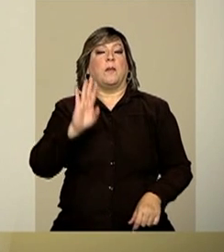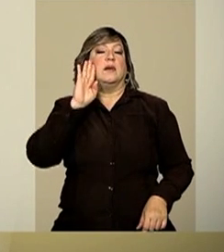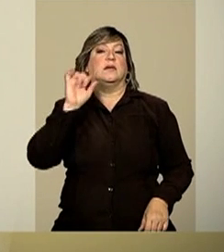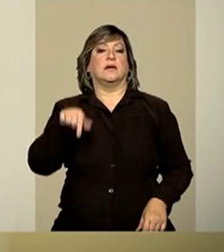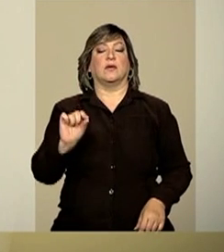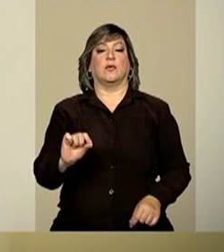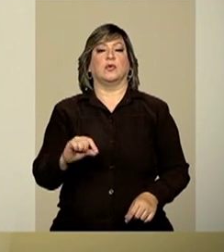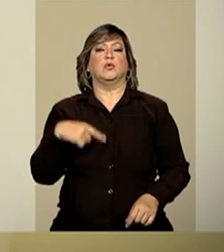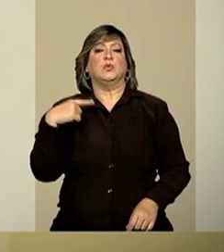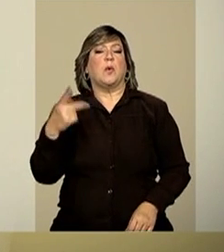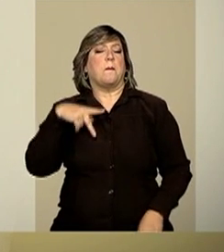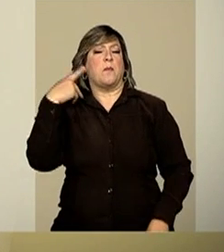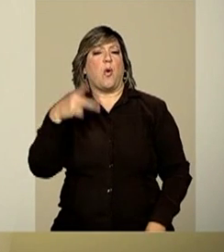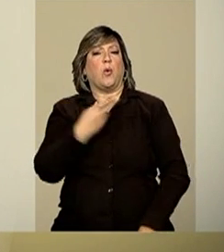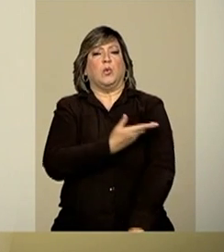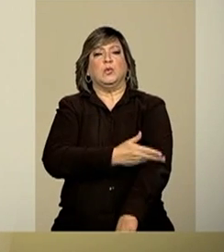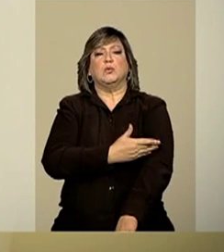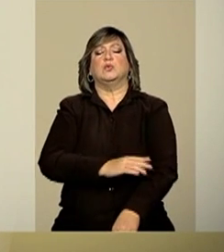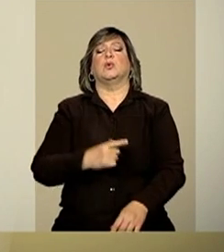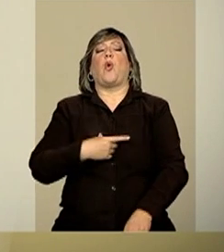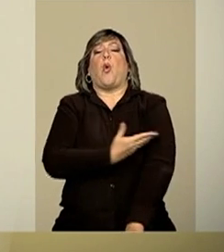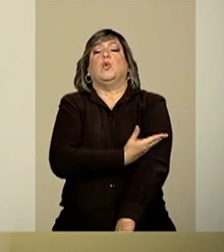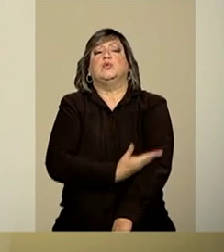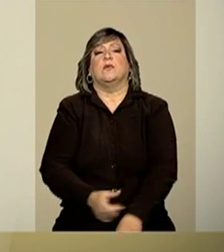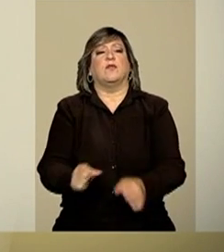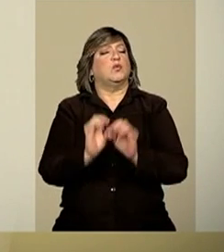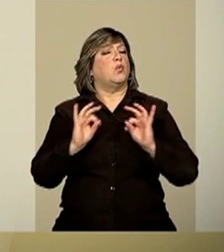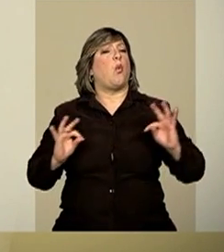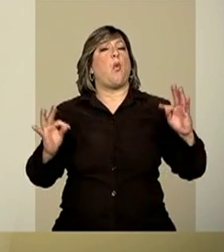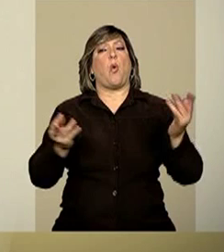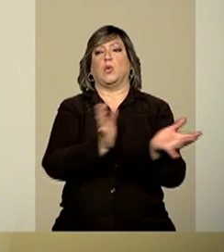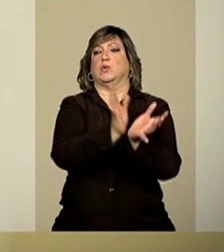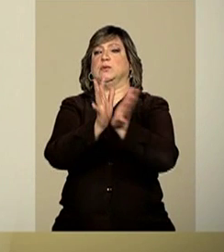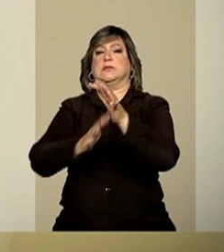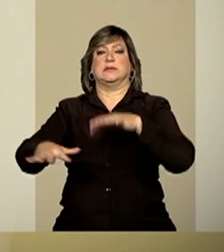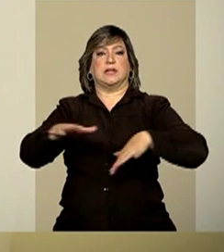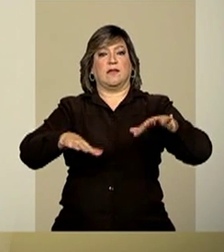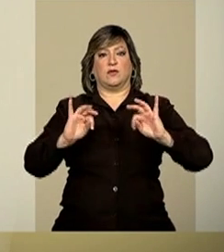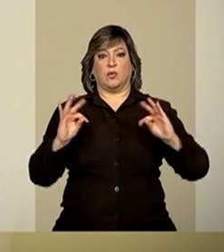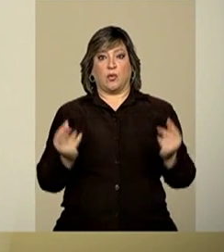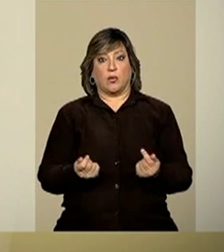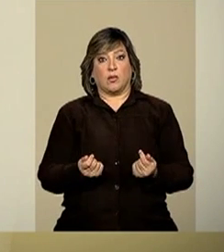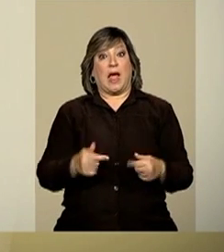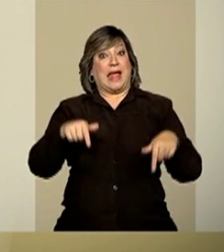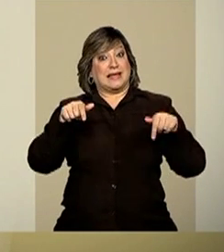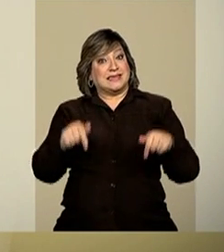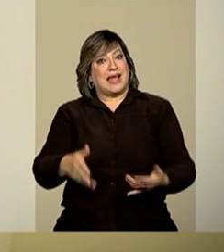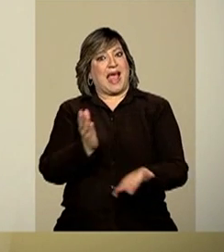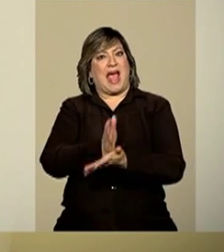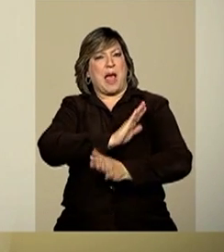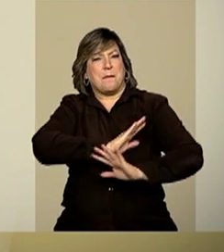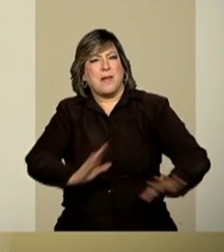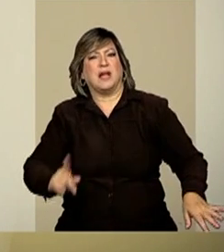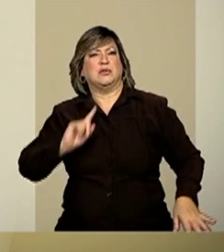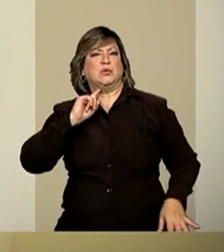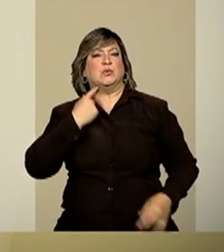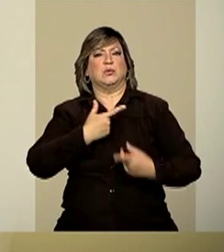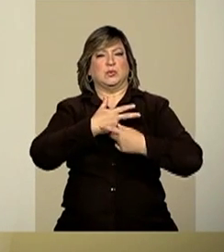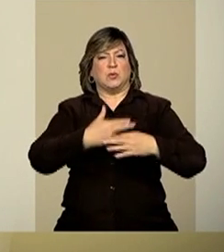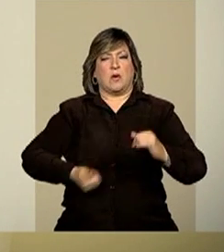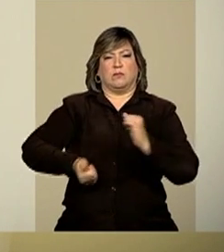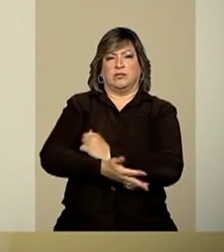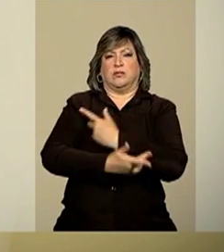práticas políticas em todos os níveis. Só assim poderemos acabar com o desmando e combater sem tréguas